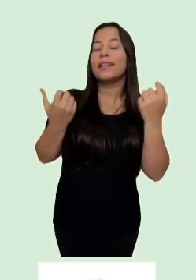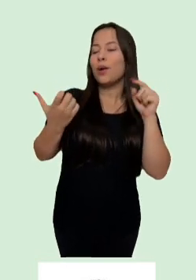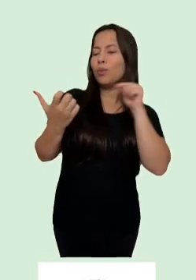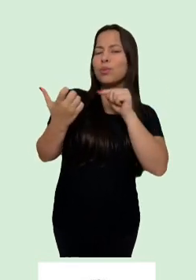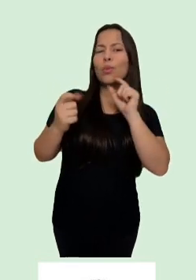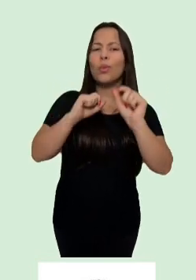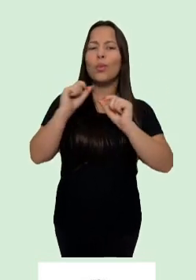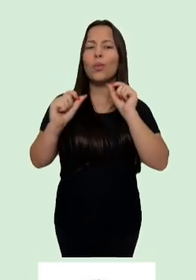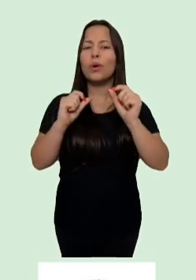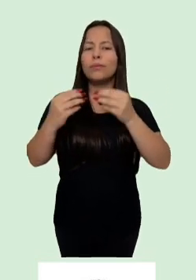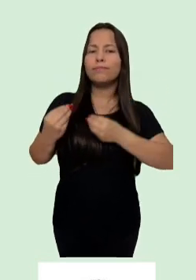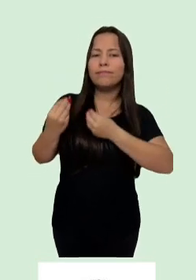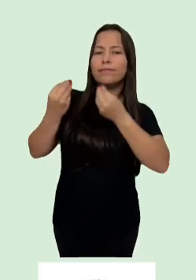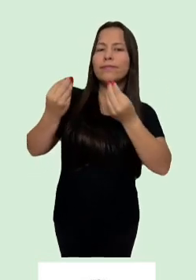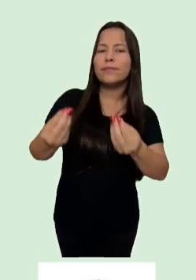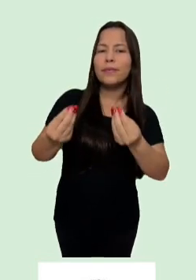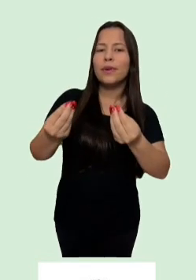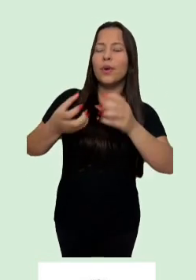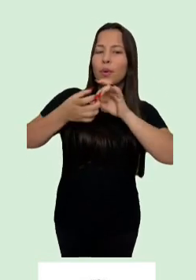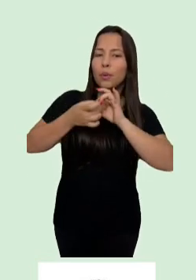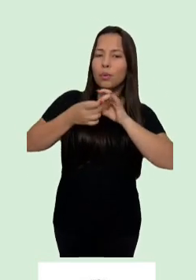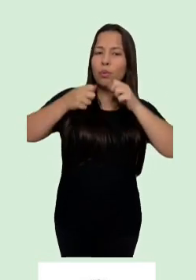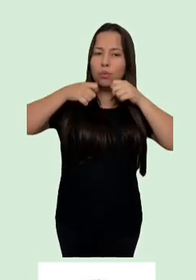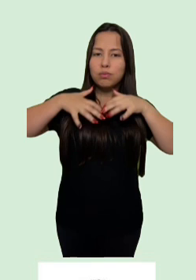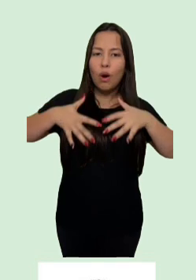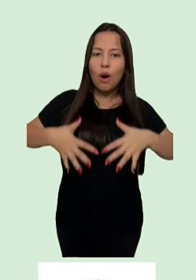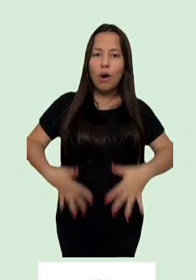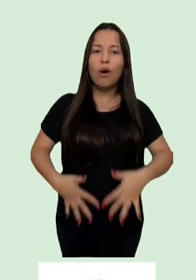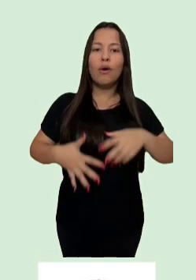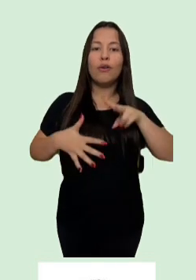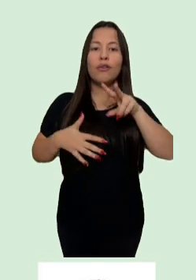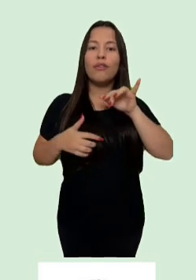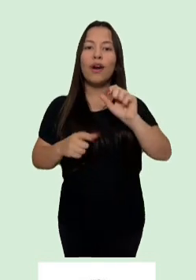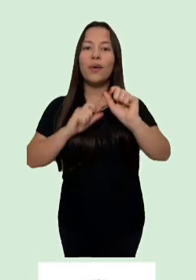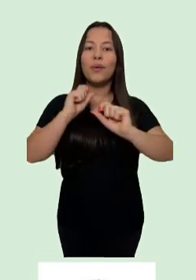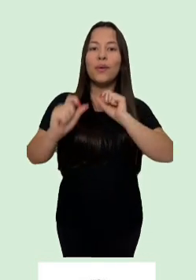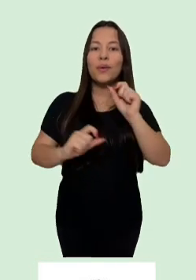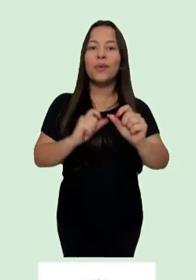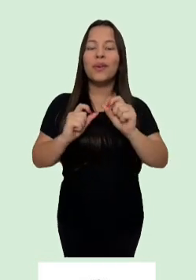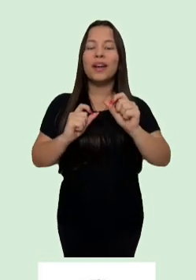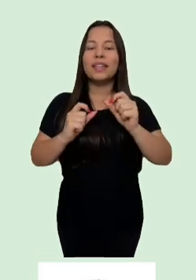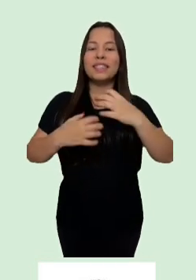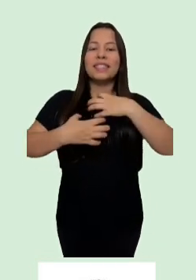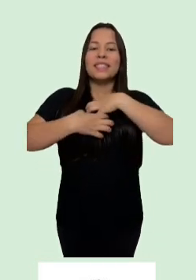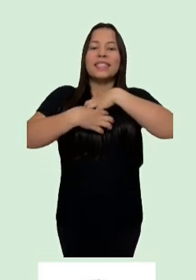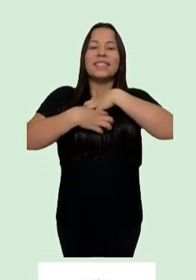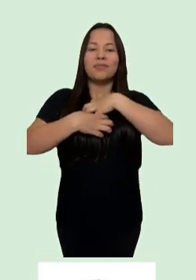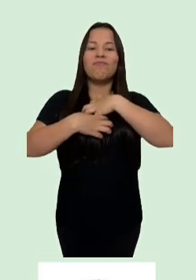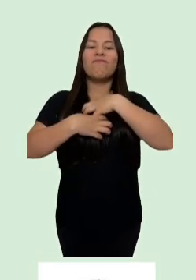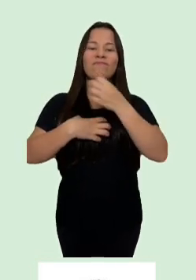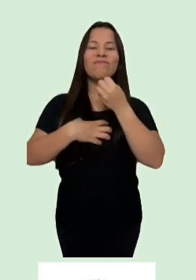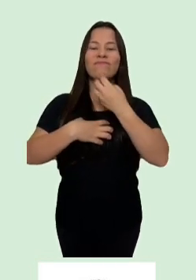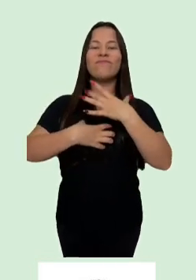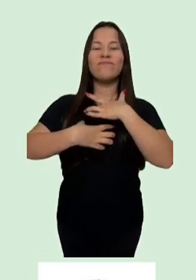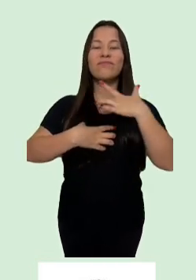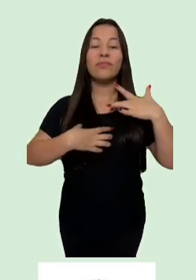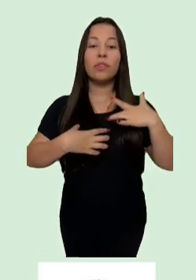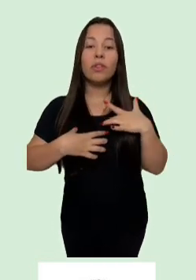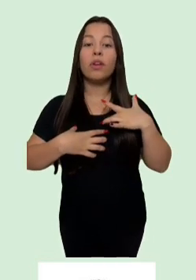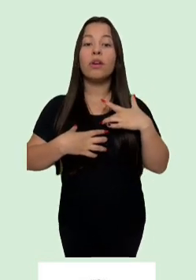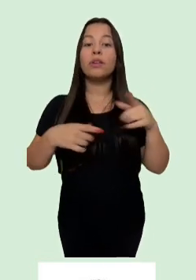vai proporcionar para a gente a liberação de substâncias internas que vão trazer para a gente sensação de